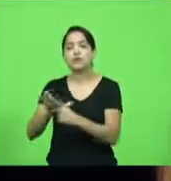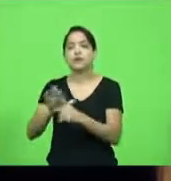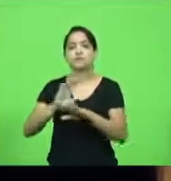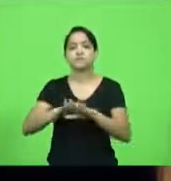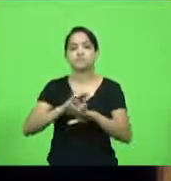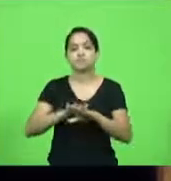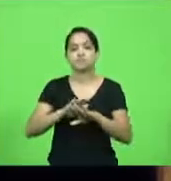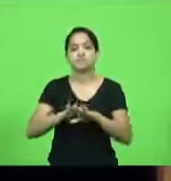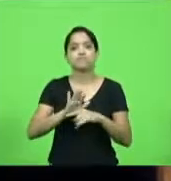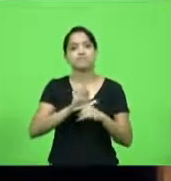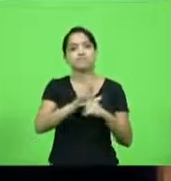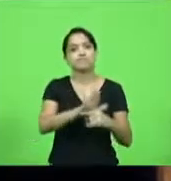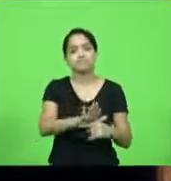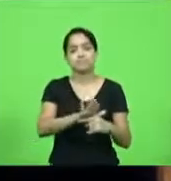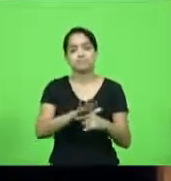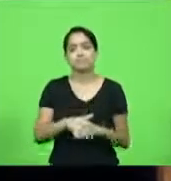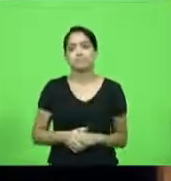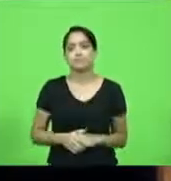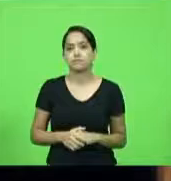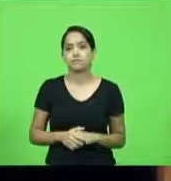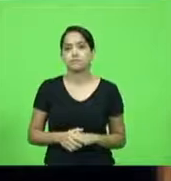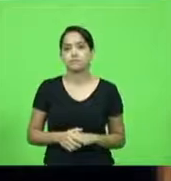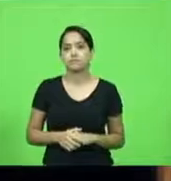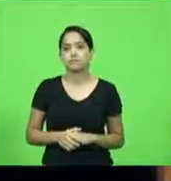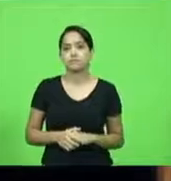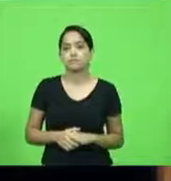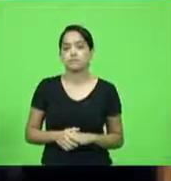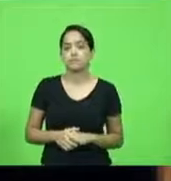que faz a coisa acontecer em Santa Catarina. Muito obrigado.